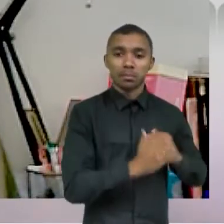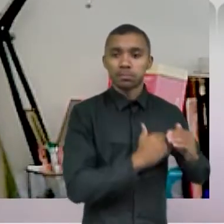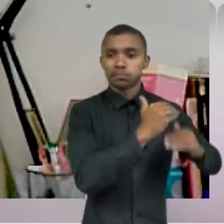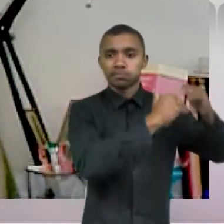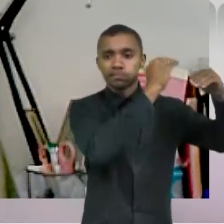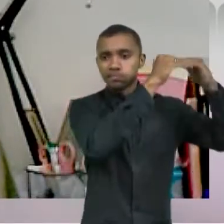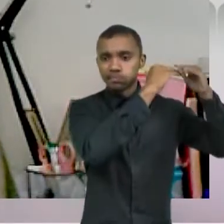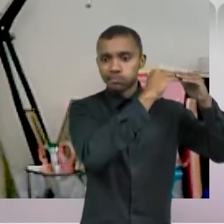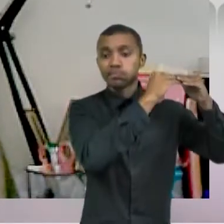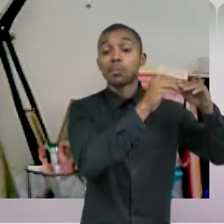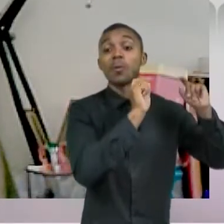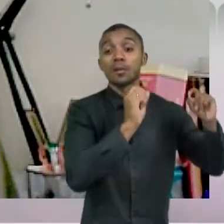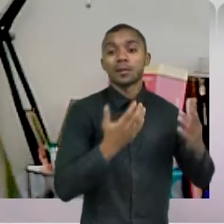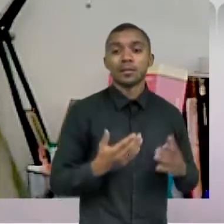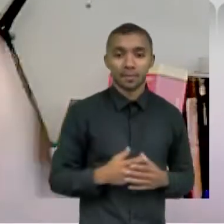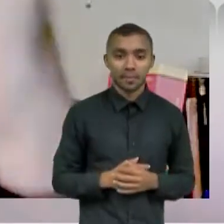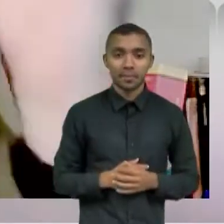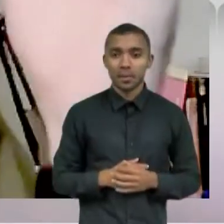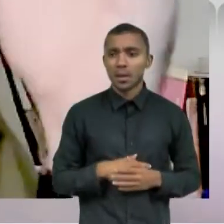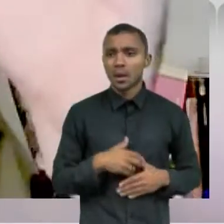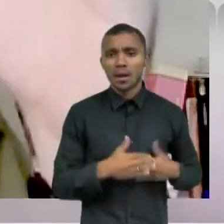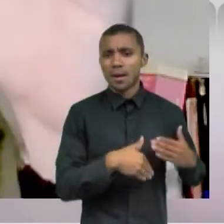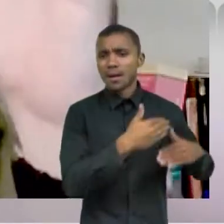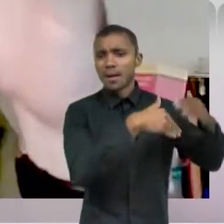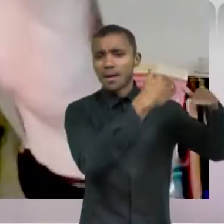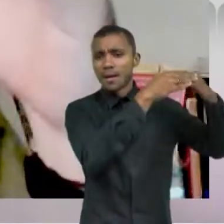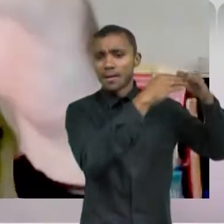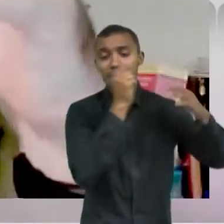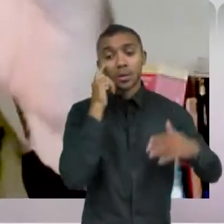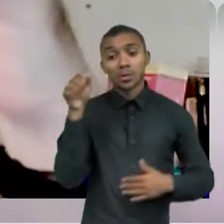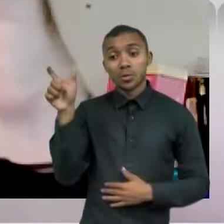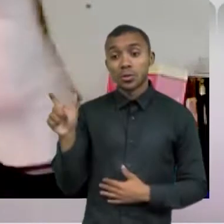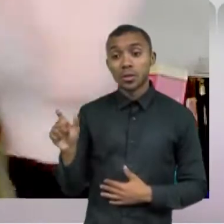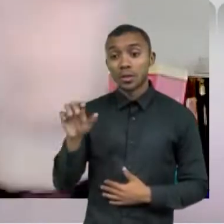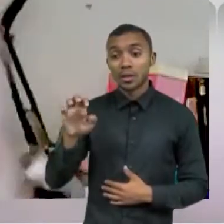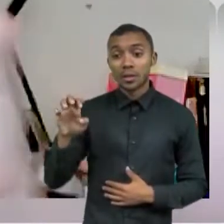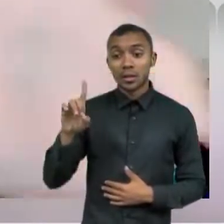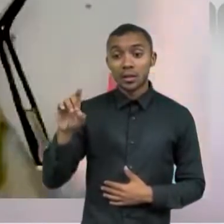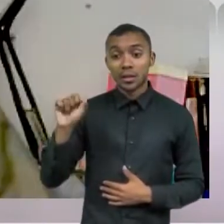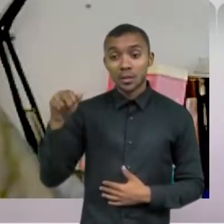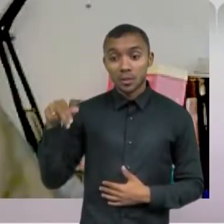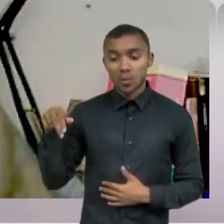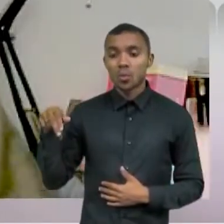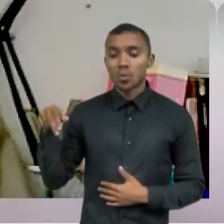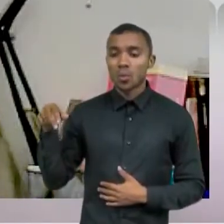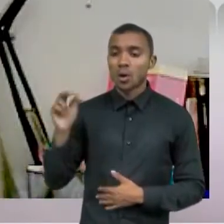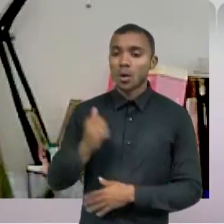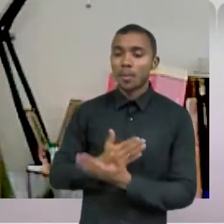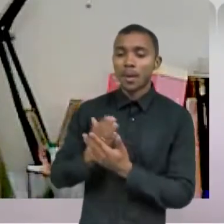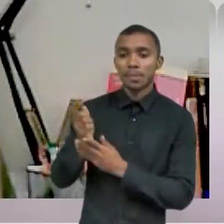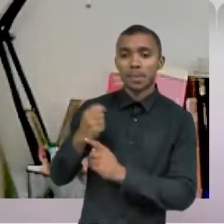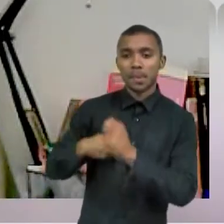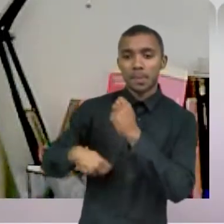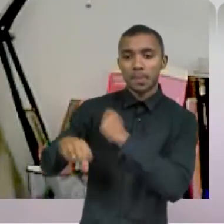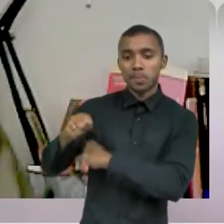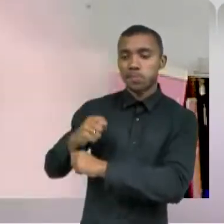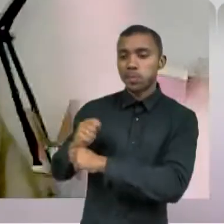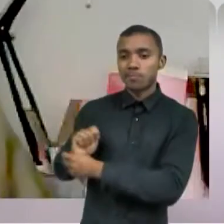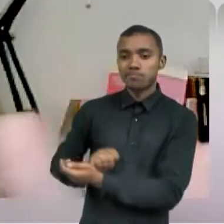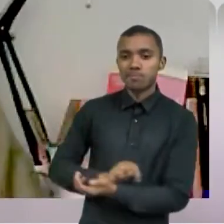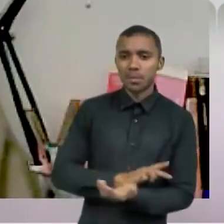progride e chega a um nível tal em que o Edson começa a diversificar os próprios